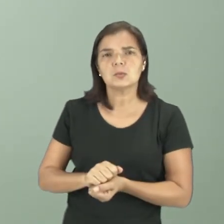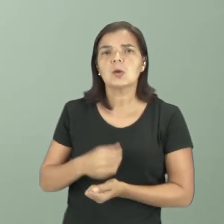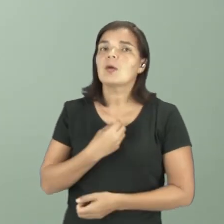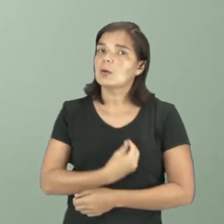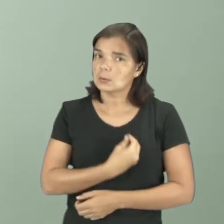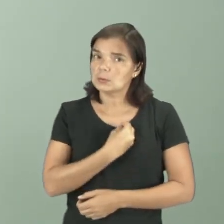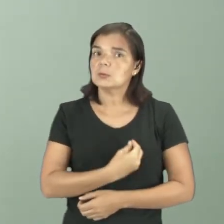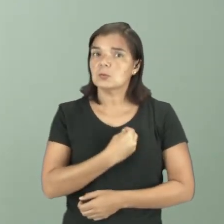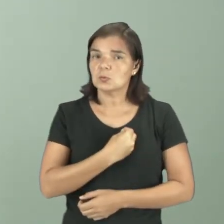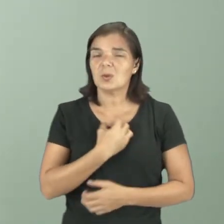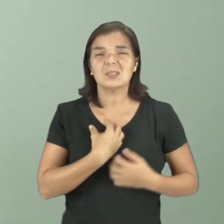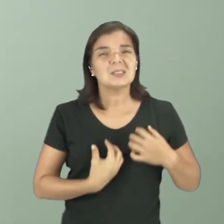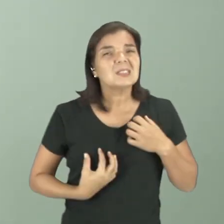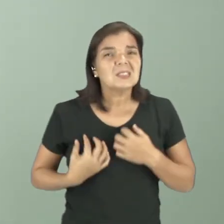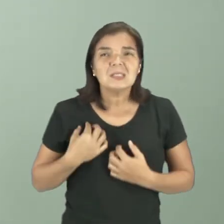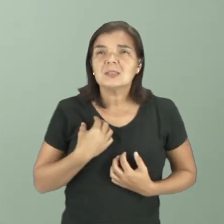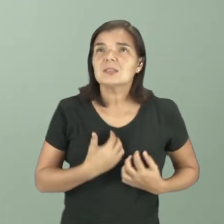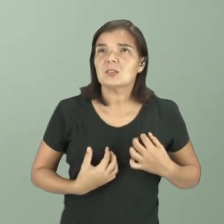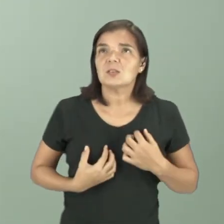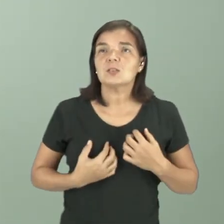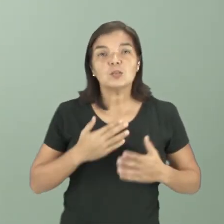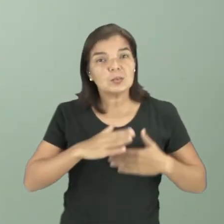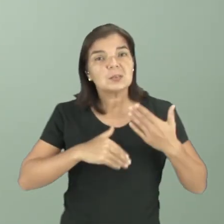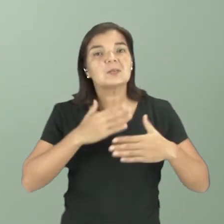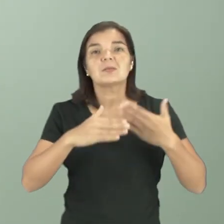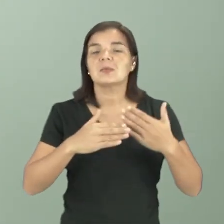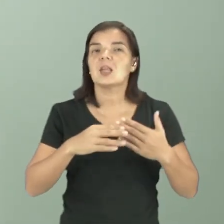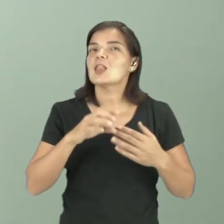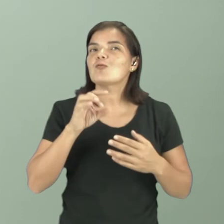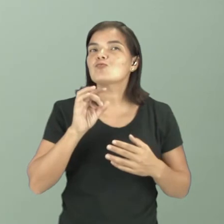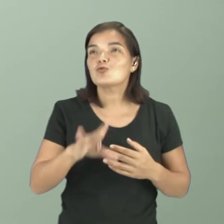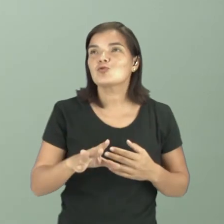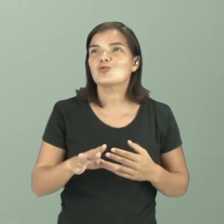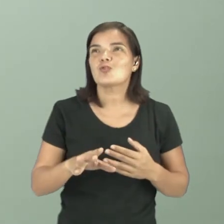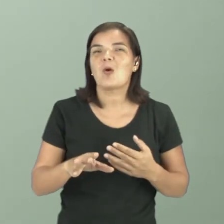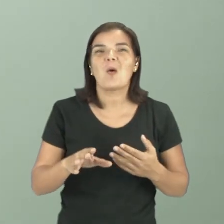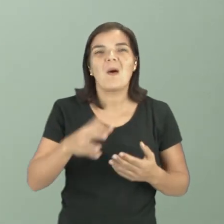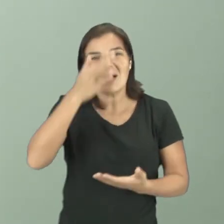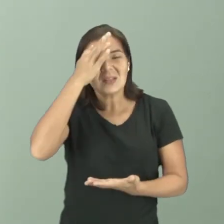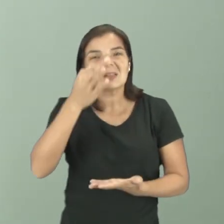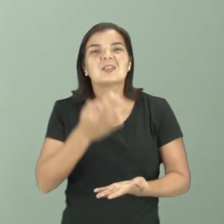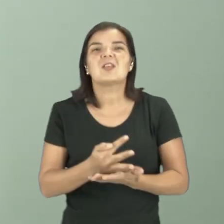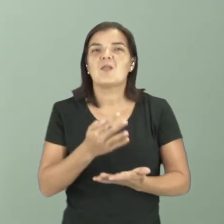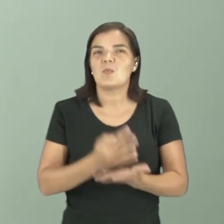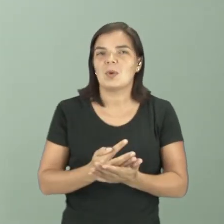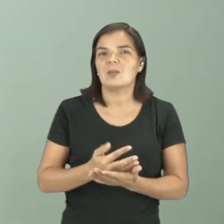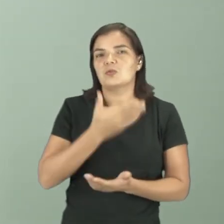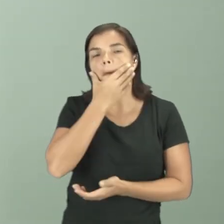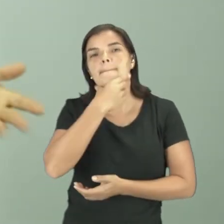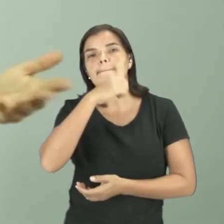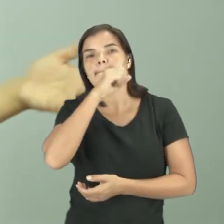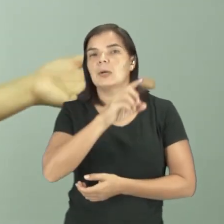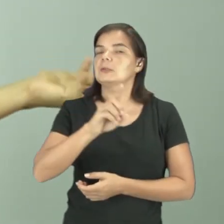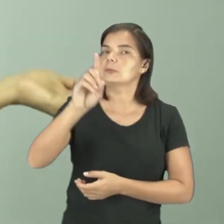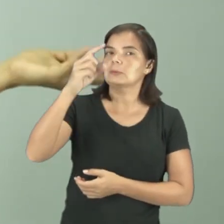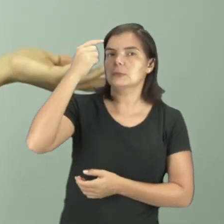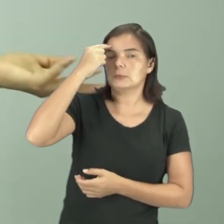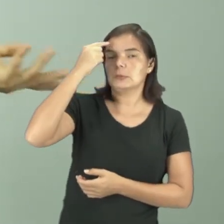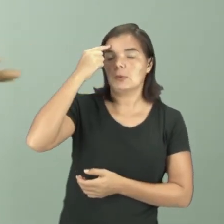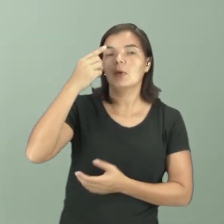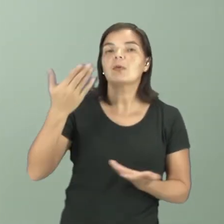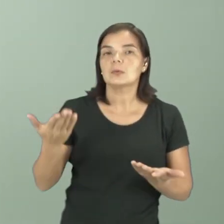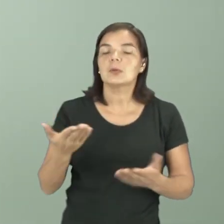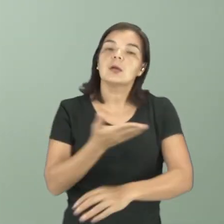existe, ele tem a angústia de se autoconstruir e não mais se amparar na fé de um grande pai, que é o nosso pensamento